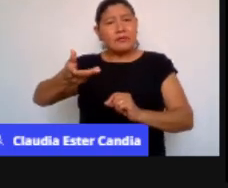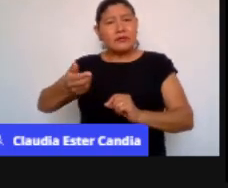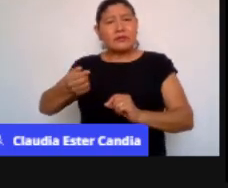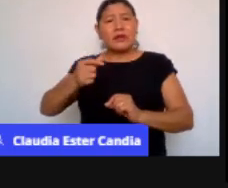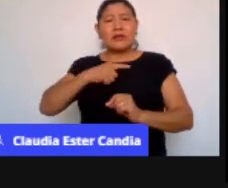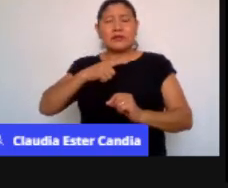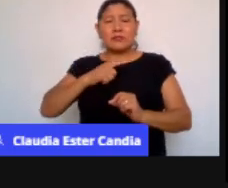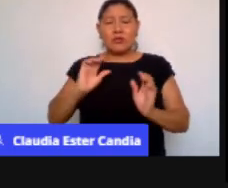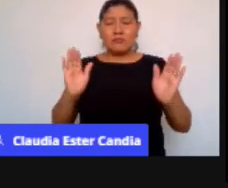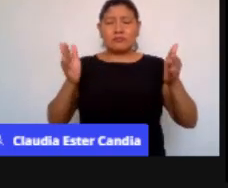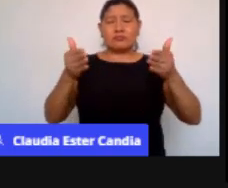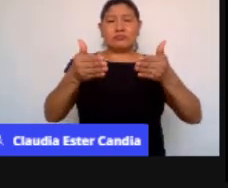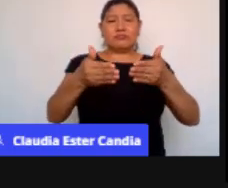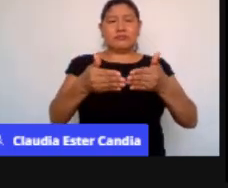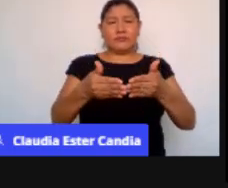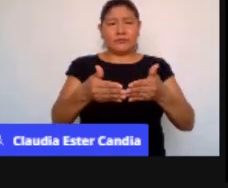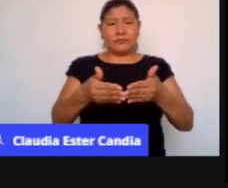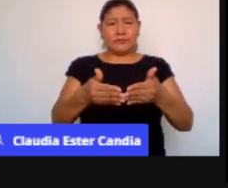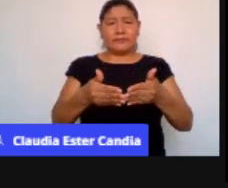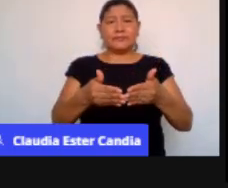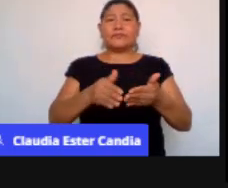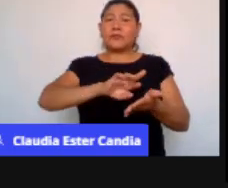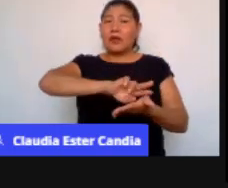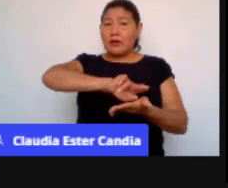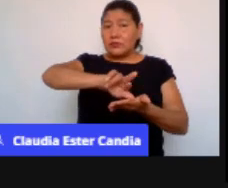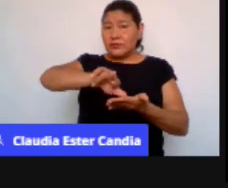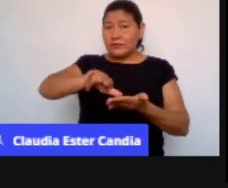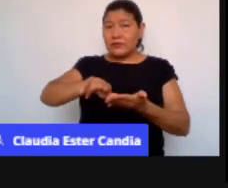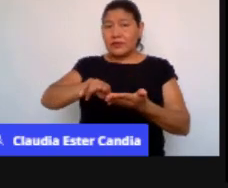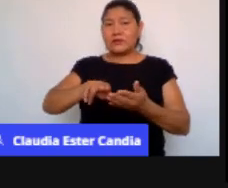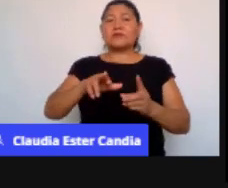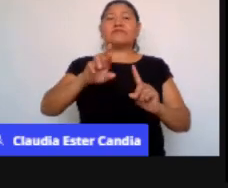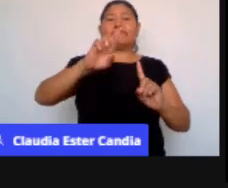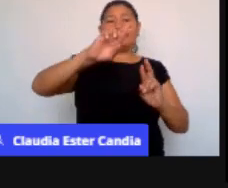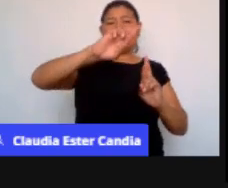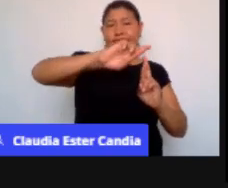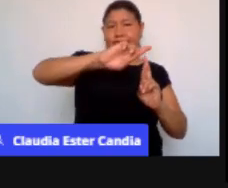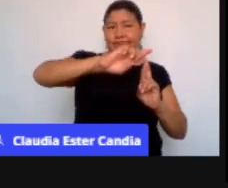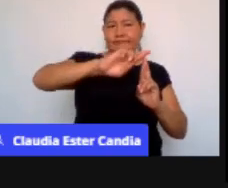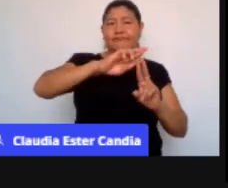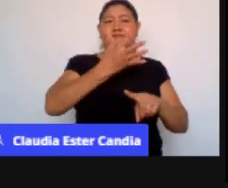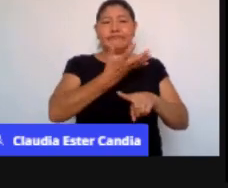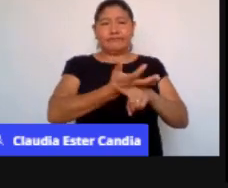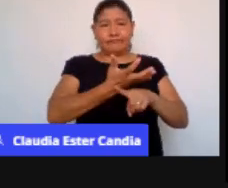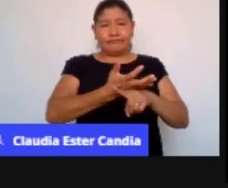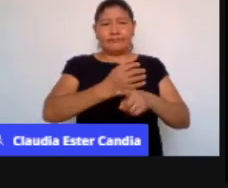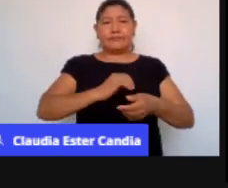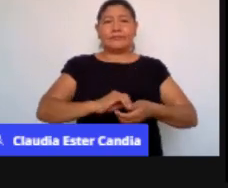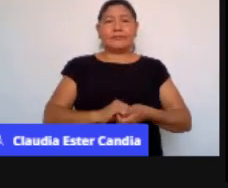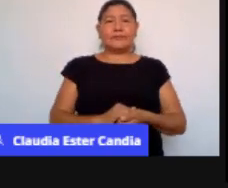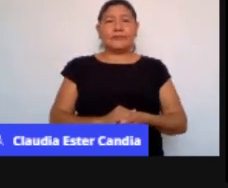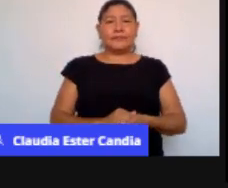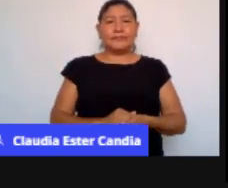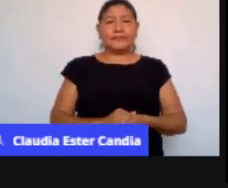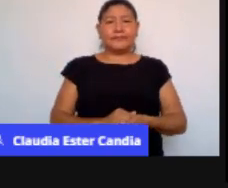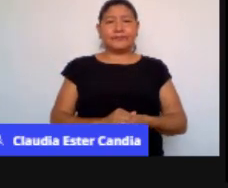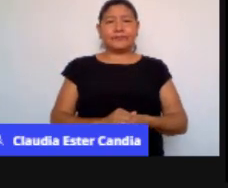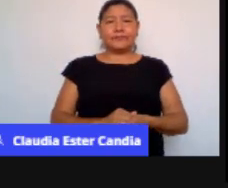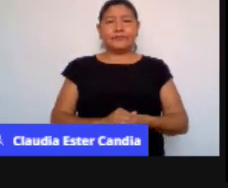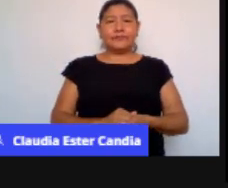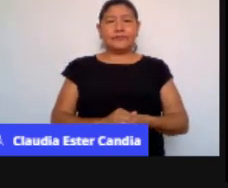É um pouco diferente do que está no referencial. Né? Pode passar, Agnaldo?